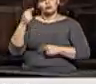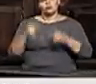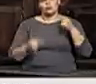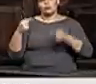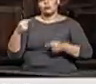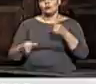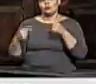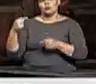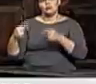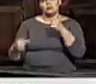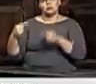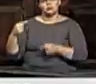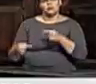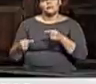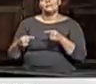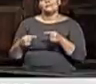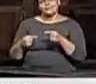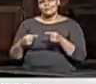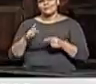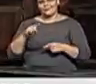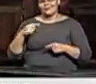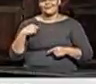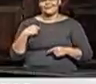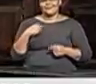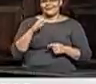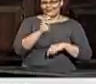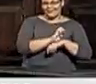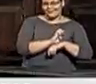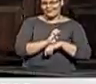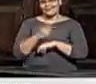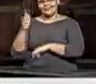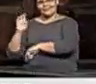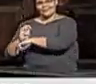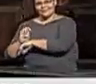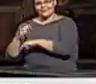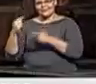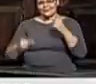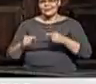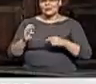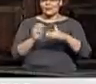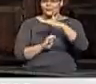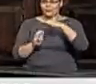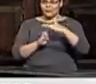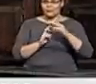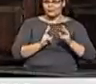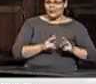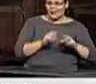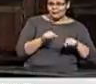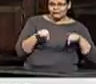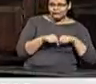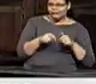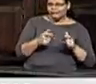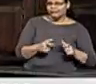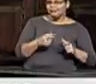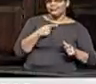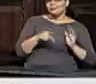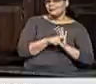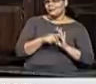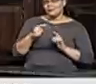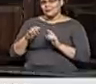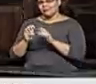concorrência e disputam entre si as empresas para serem mantidas no seu território.